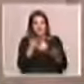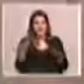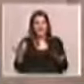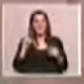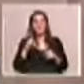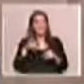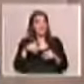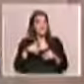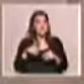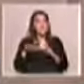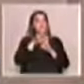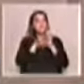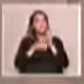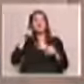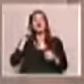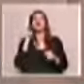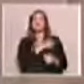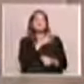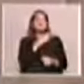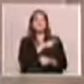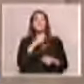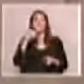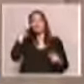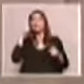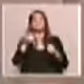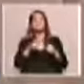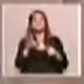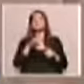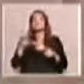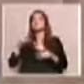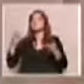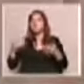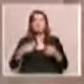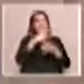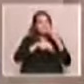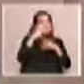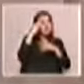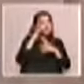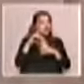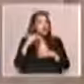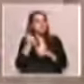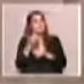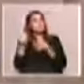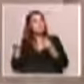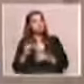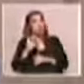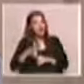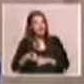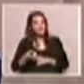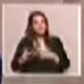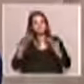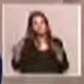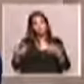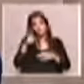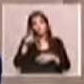fazer um programa sobre o papel das universidades para além das quatro paredes e para além do conhecimento teórico, além de que tem ao seu lado uma